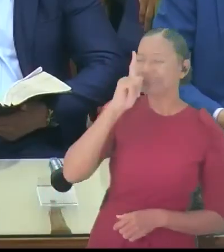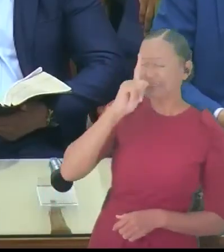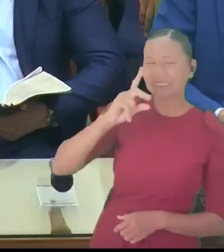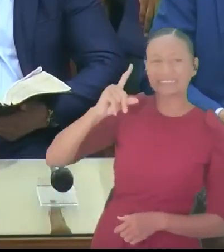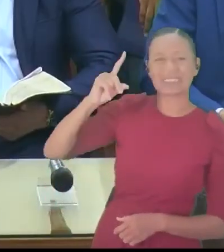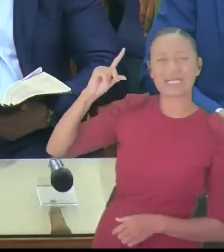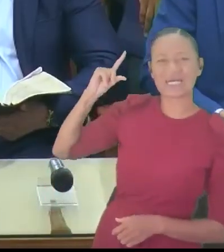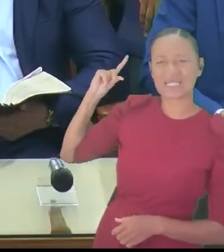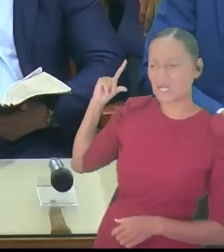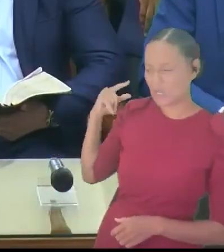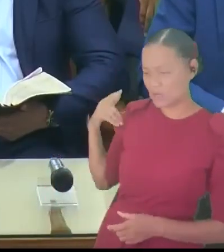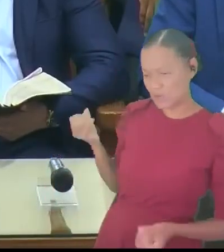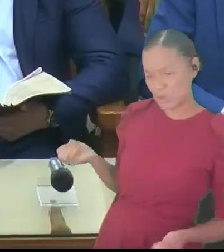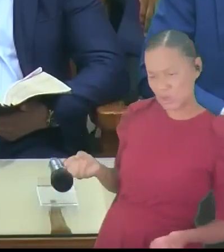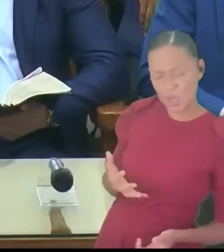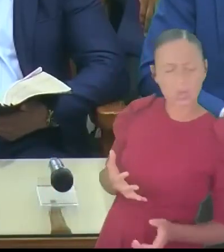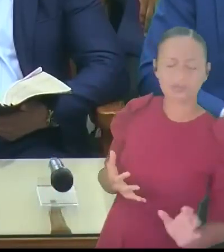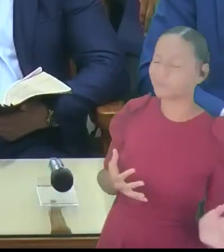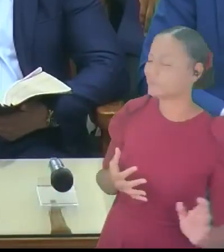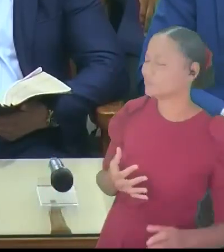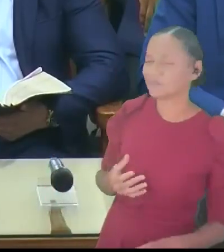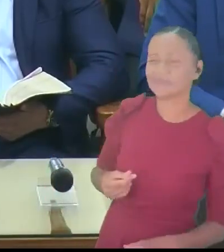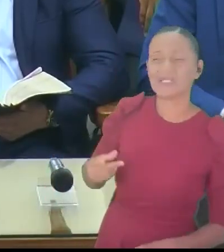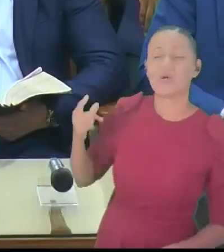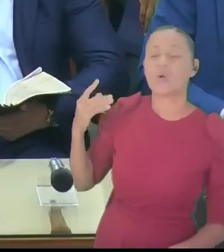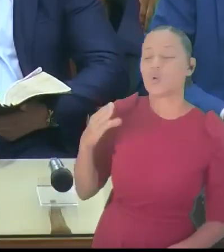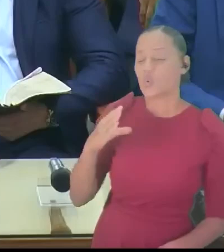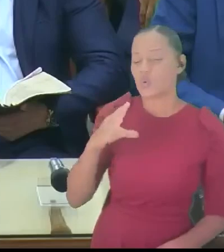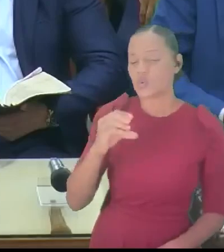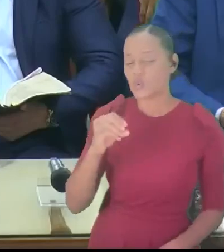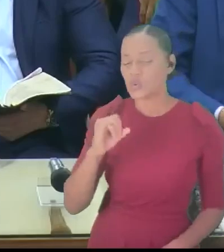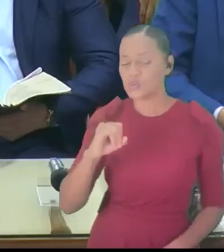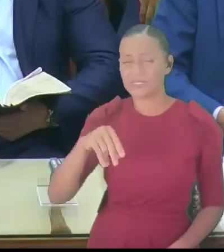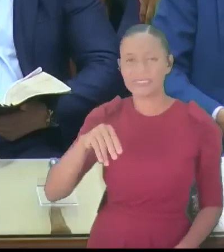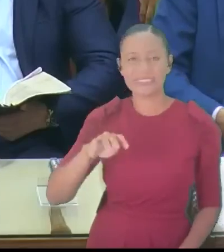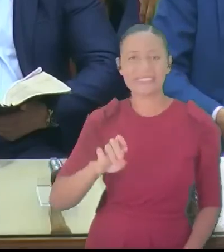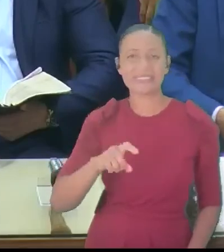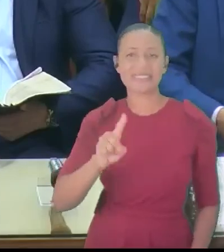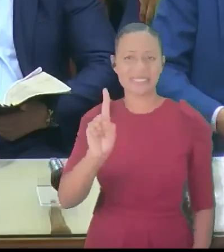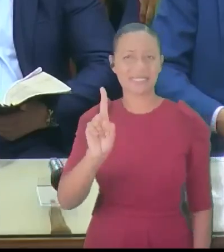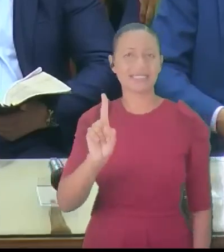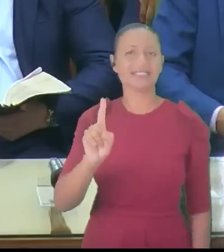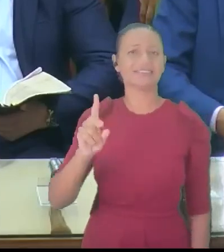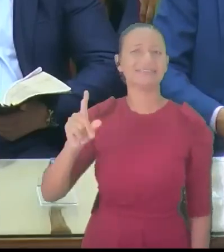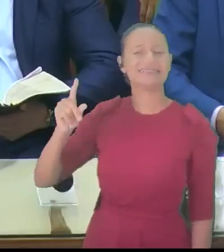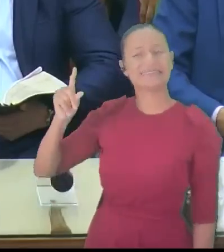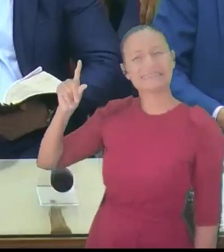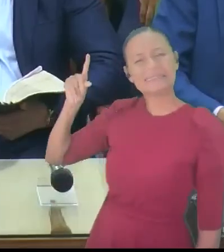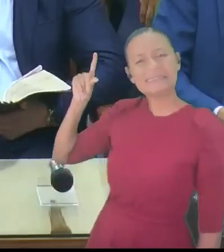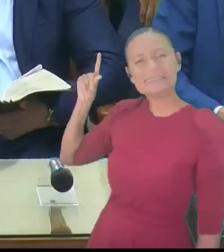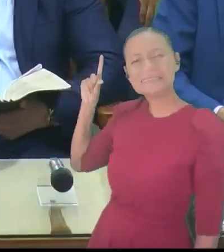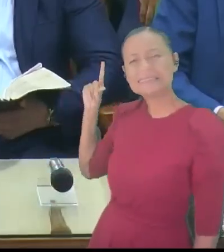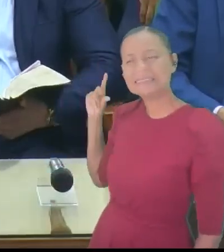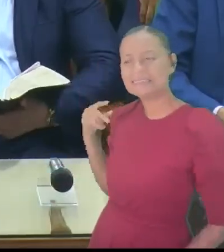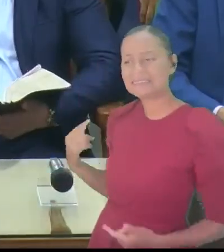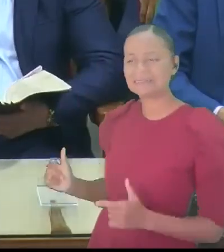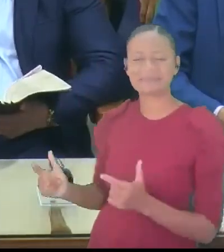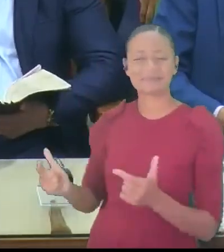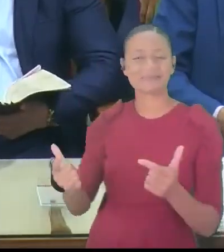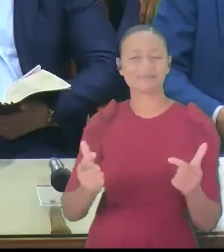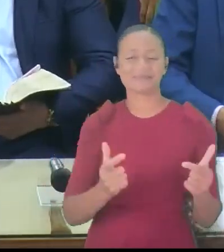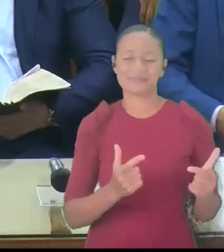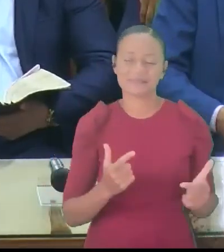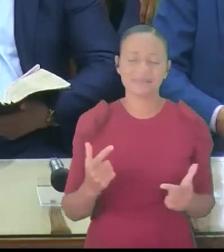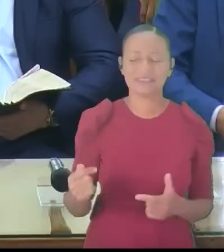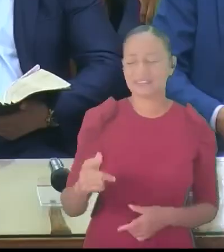não é do grego moderno, não. É do grego koiné, que era o grego antigo, que não existe mais hoje. Esse